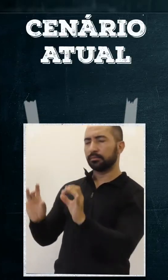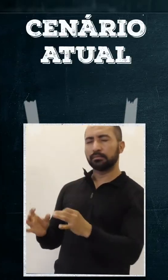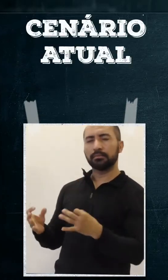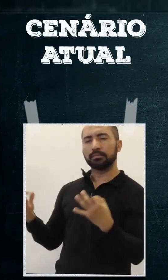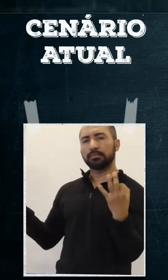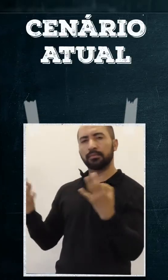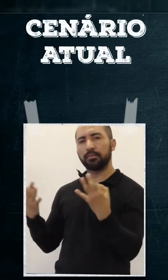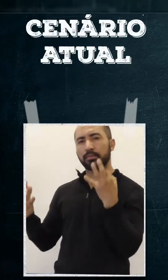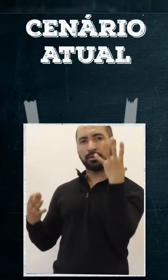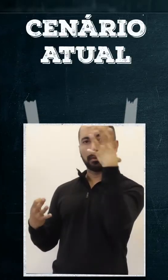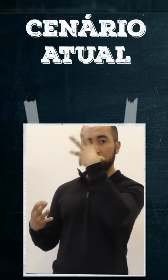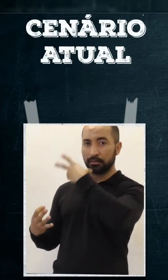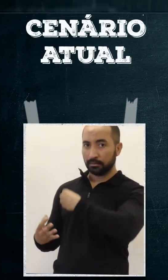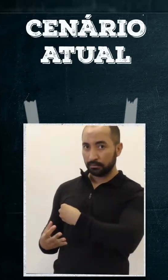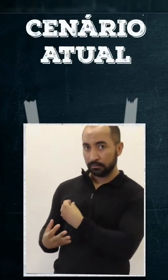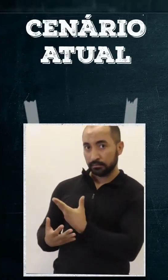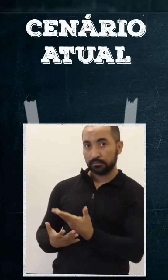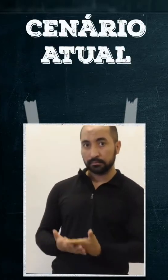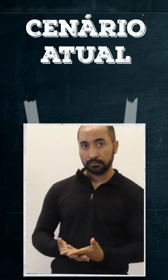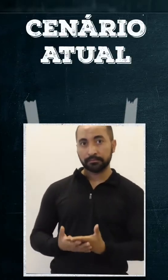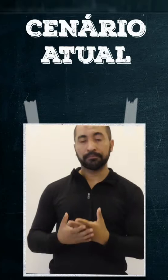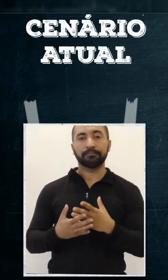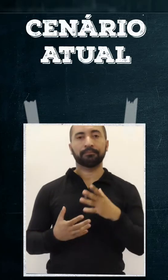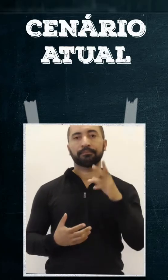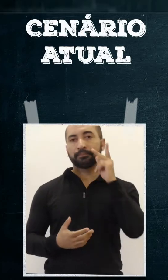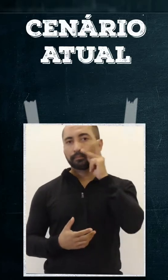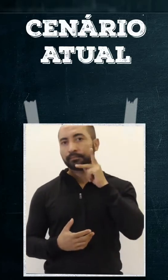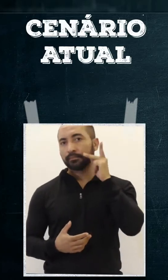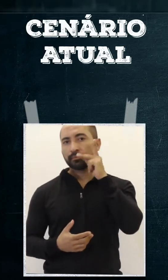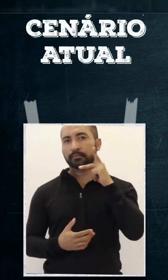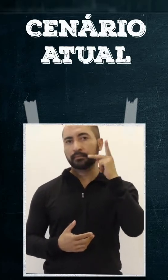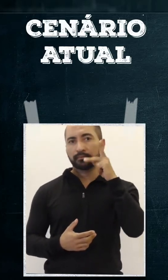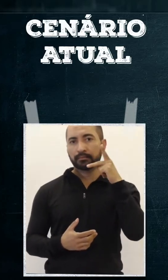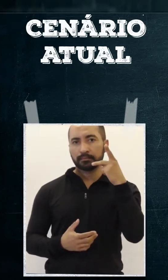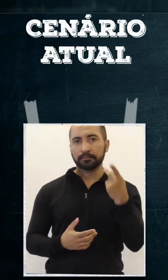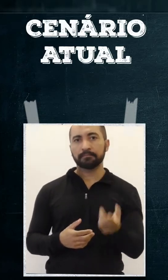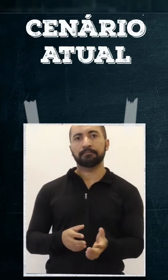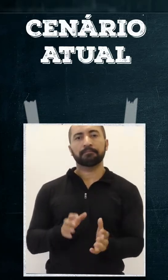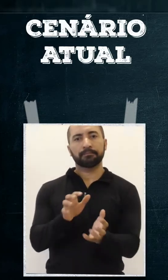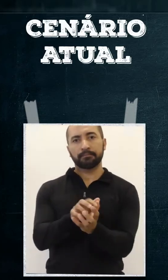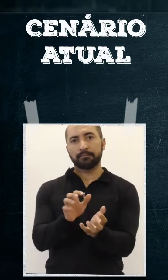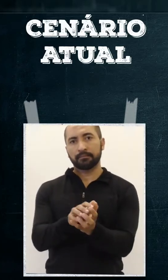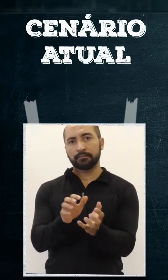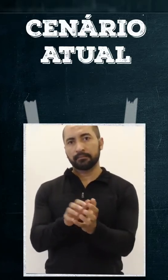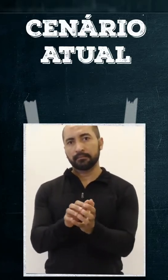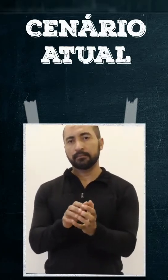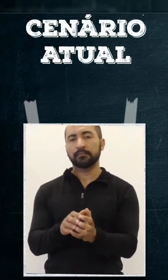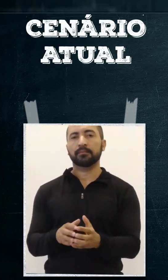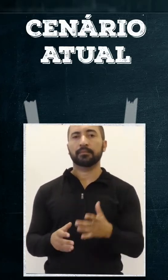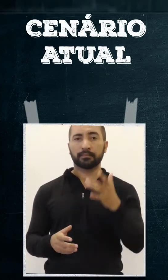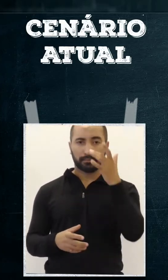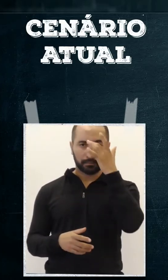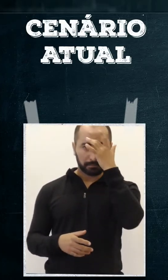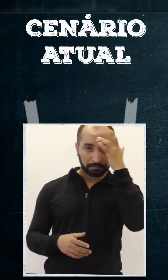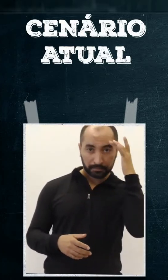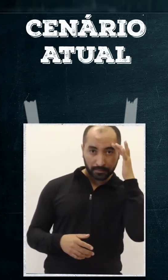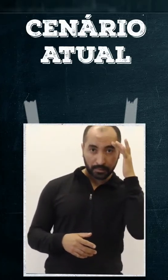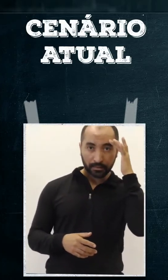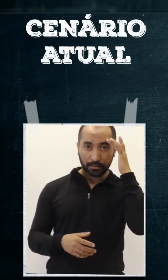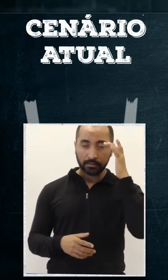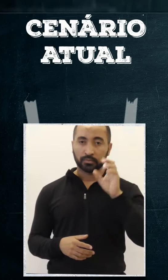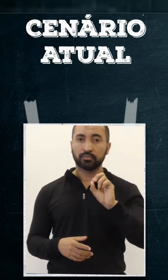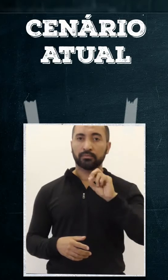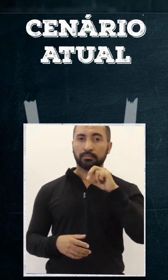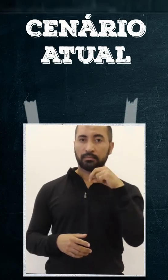Caribeça, Picãozinho, Terezinhas e Arraial da Ajuda, onde as condições abióticas e as pressões antropogênicas se encontram similares às de Porto de Galinhas